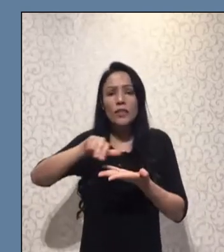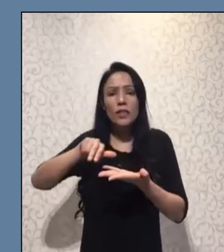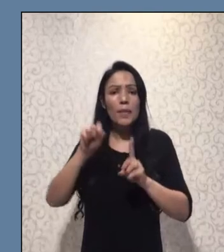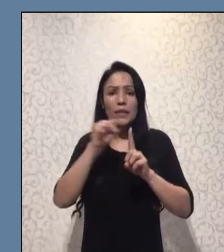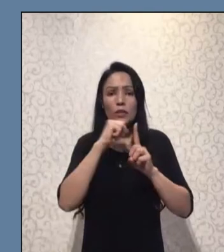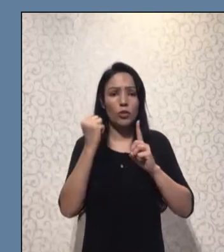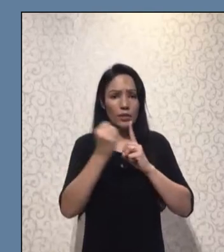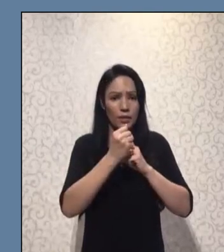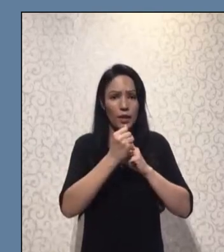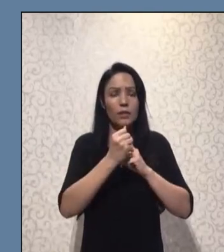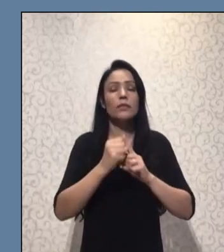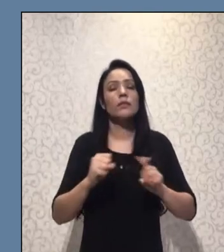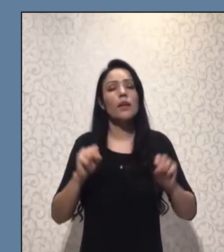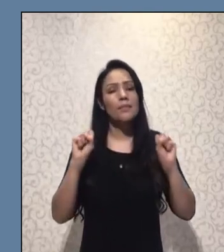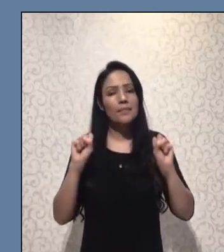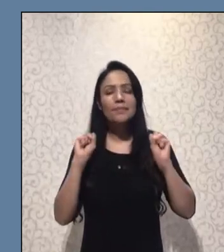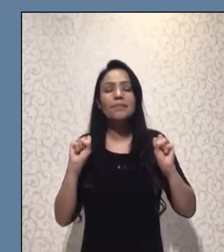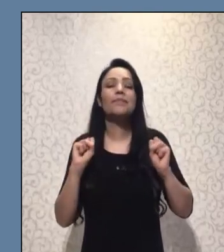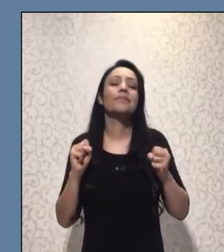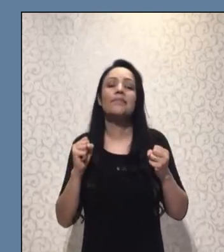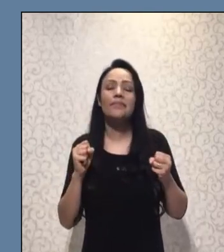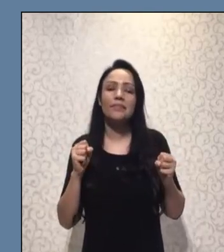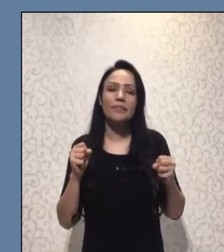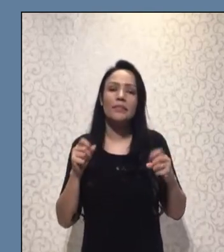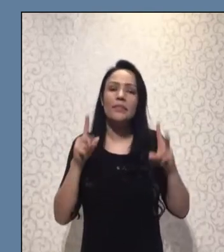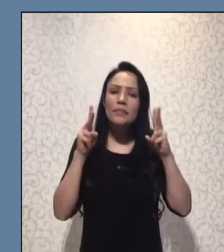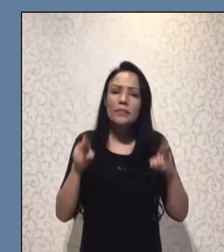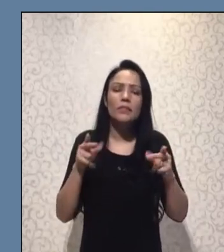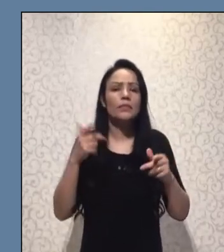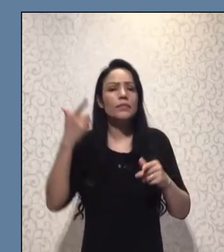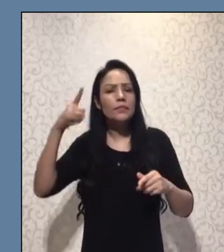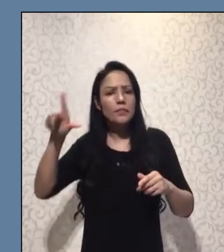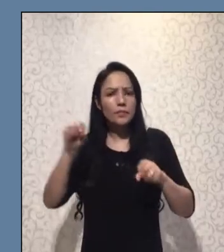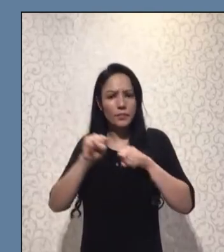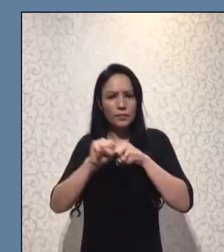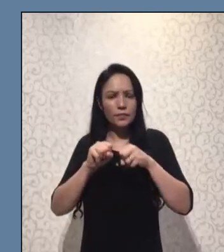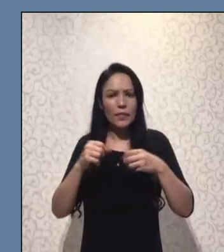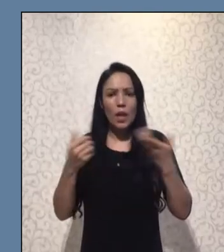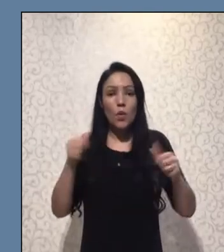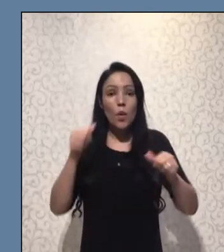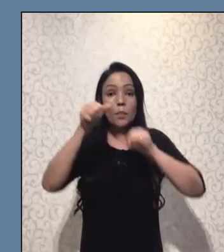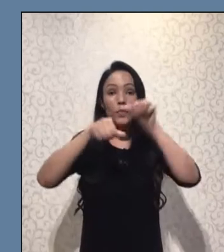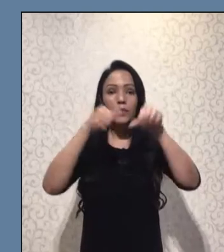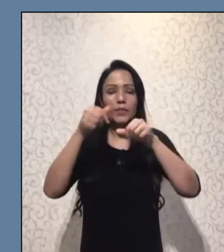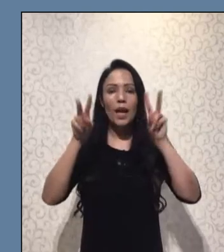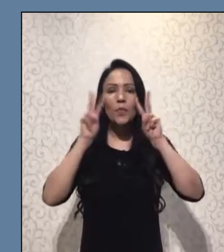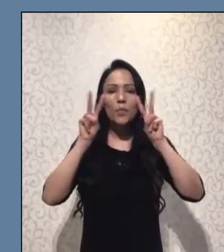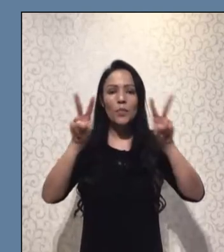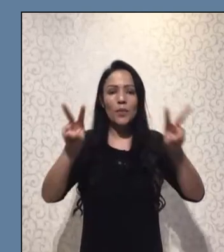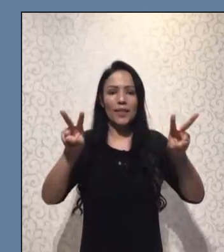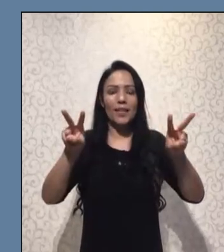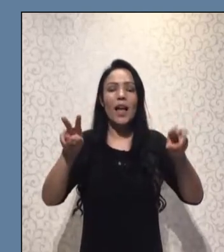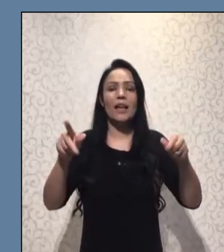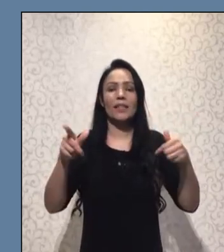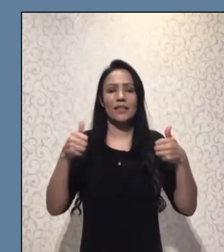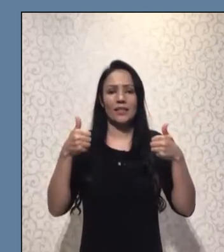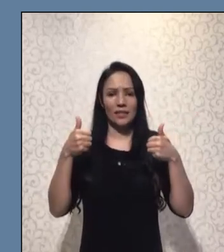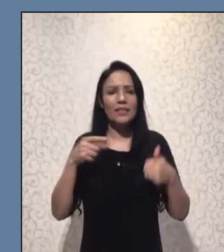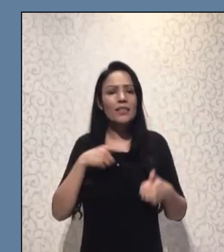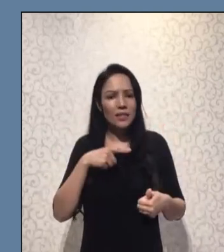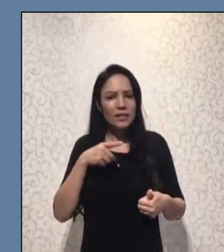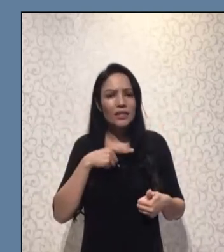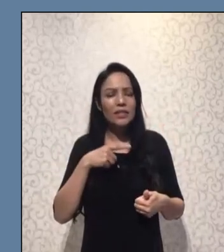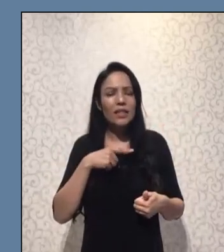garantia para essa outra formação do olhar, né? Quer dizer, tem alguma coisa de base, assim como para poder chegar